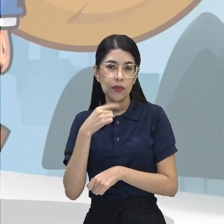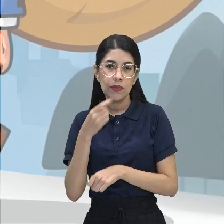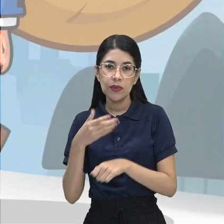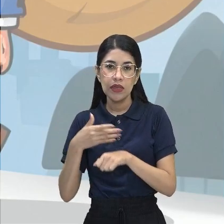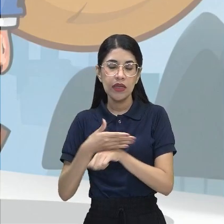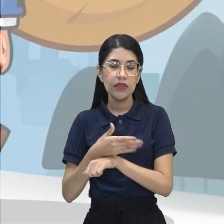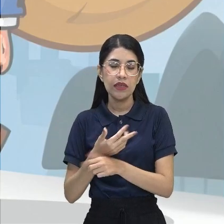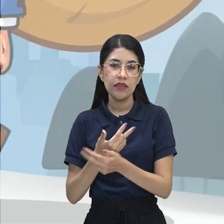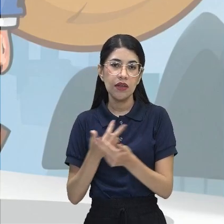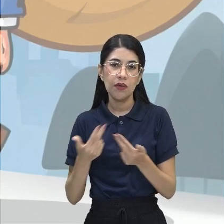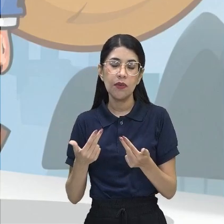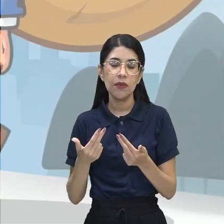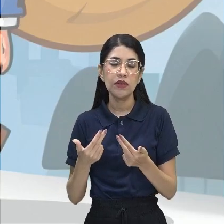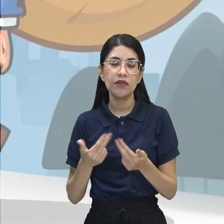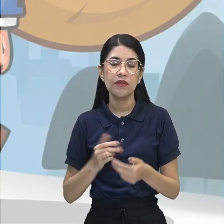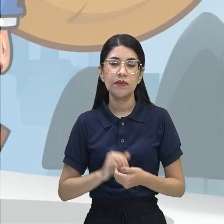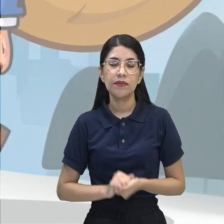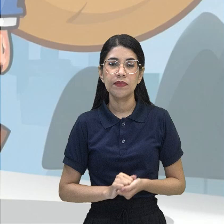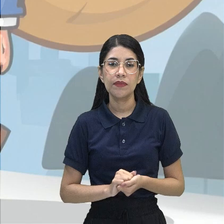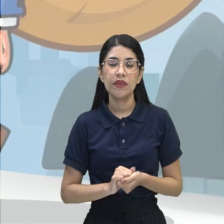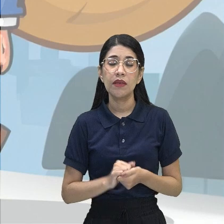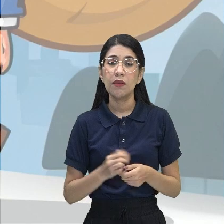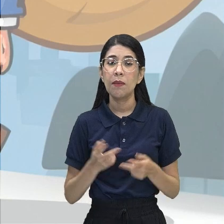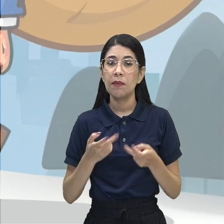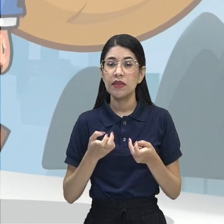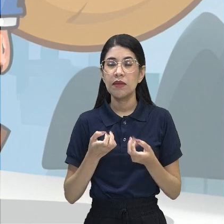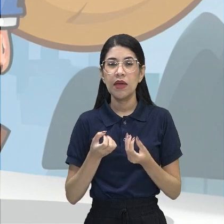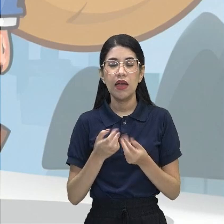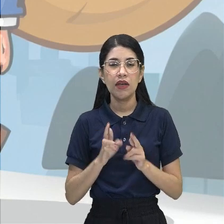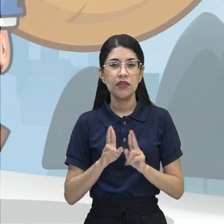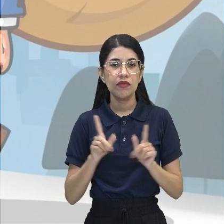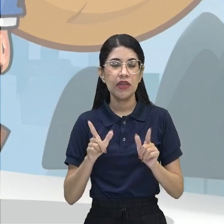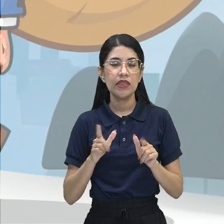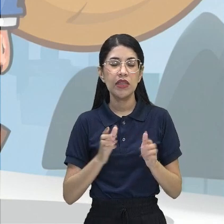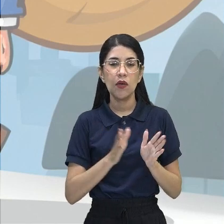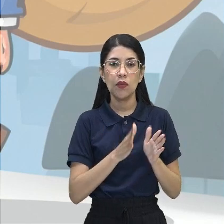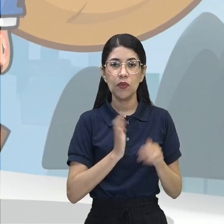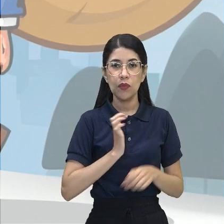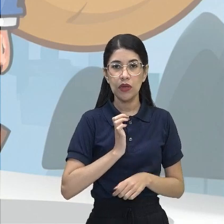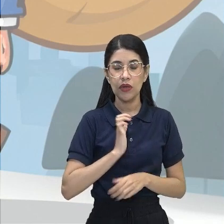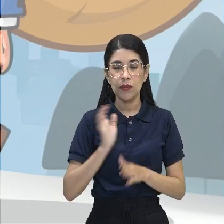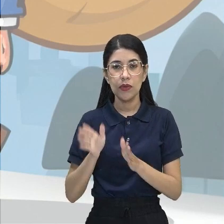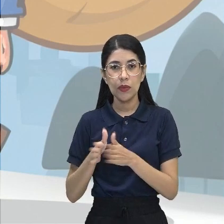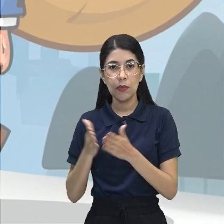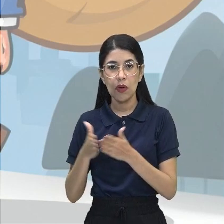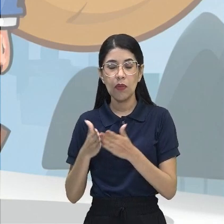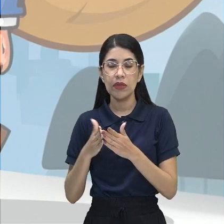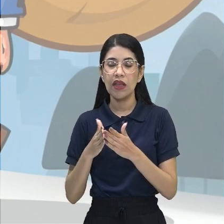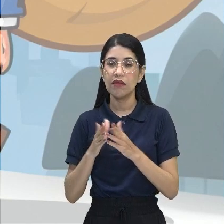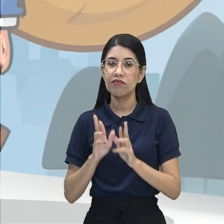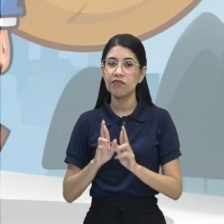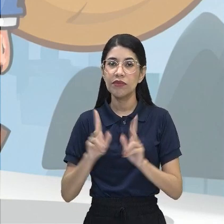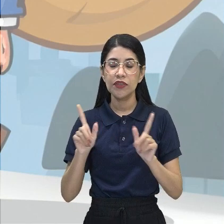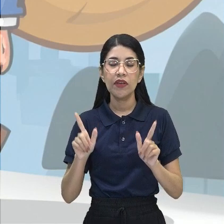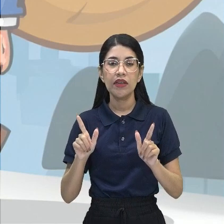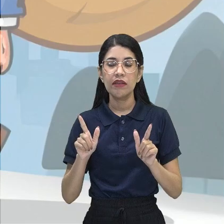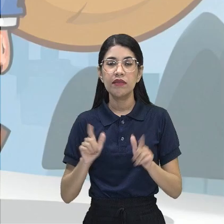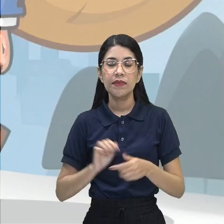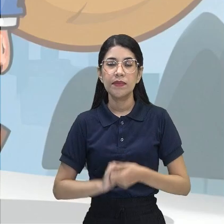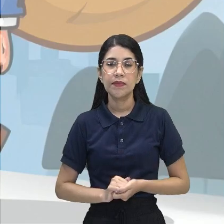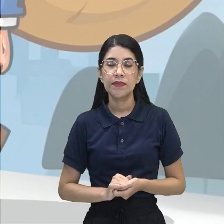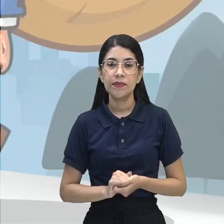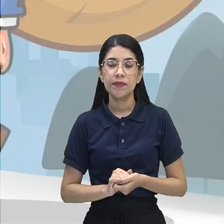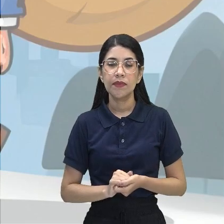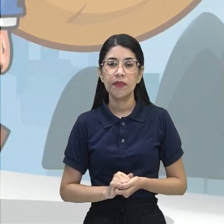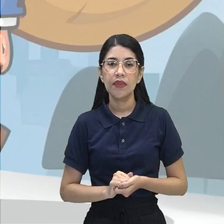a essas riquezas. Então, a diferença entre ricos e pobres, né, tem se ampliado, tem se tornado ali maior. Isso